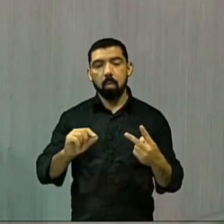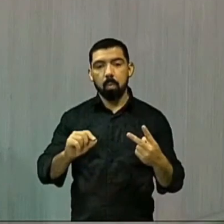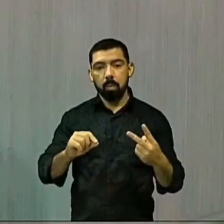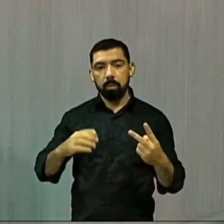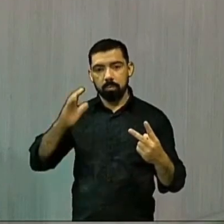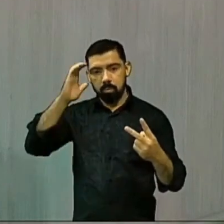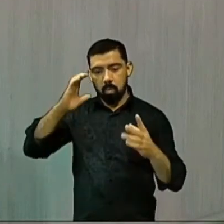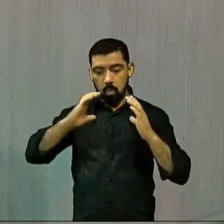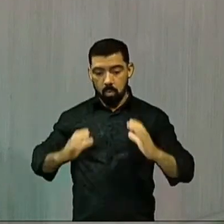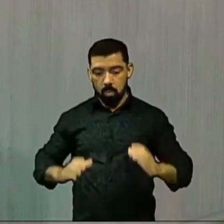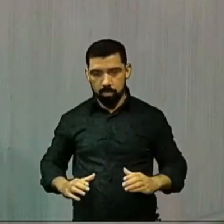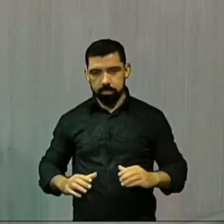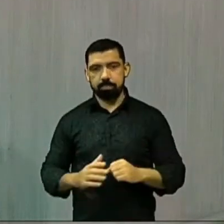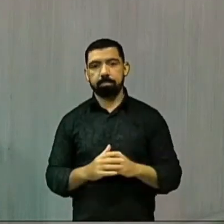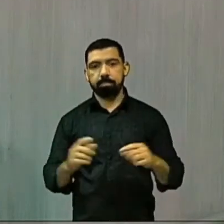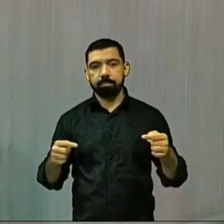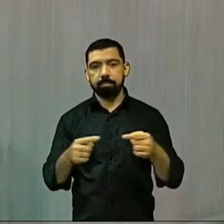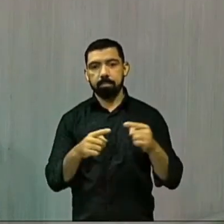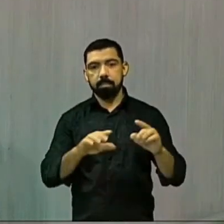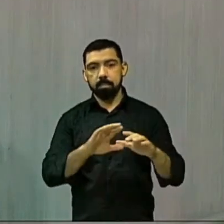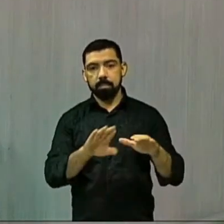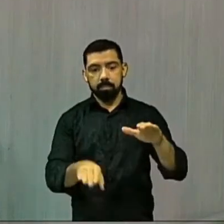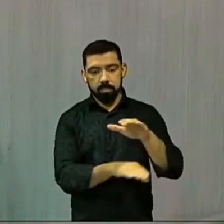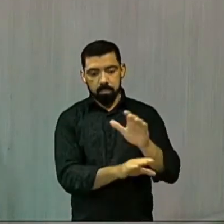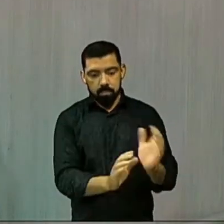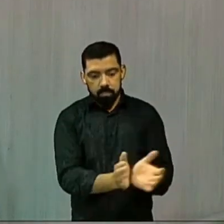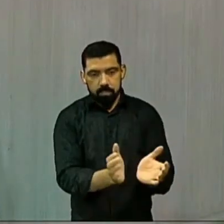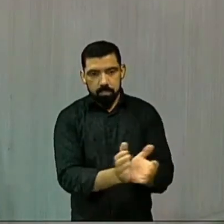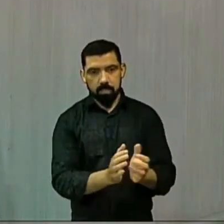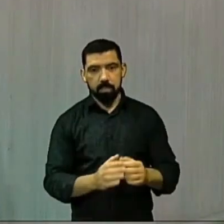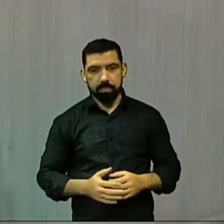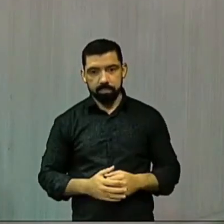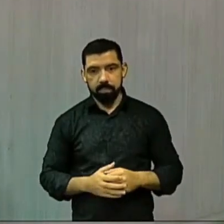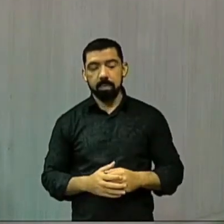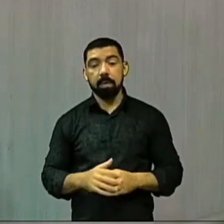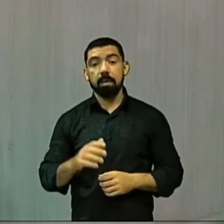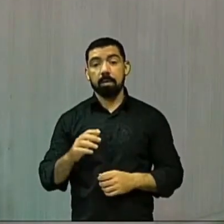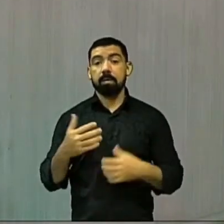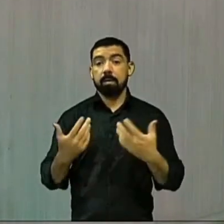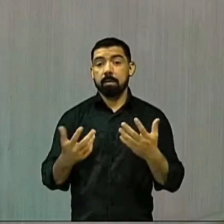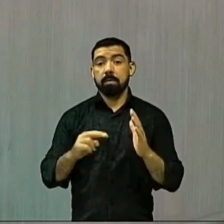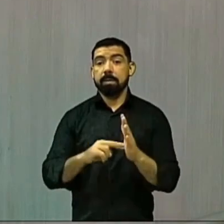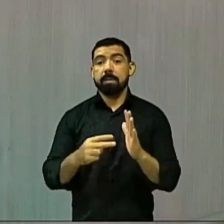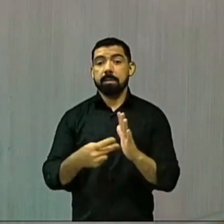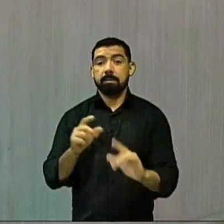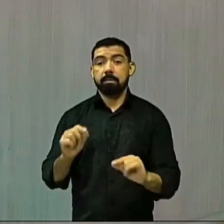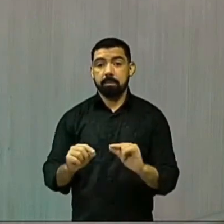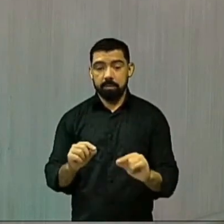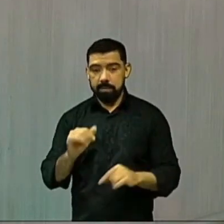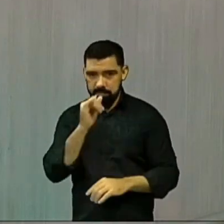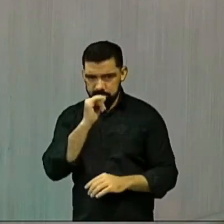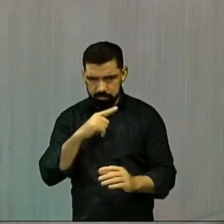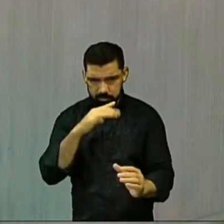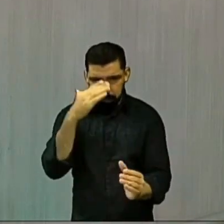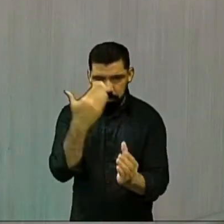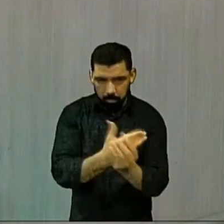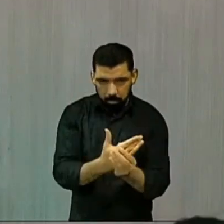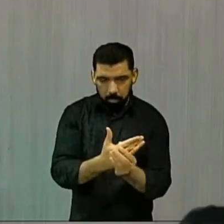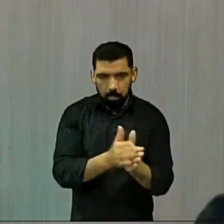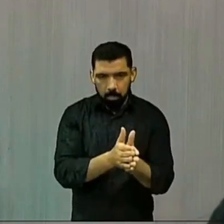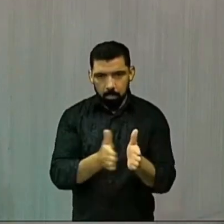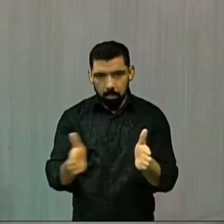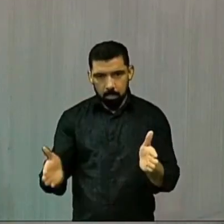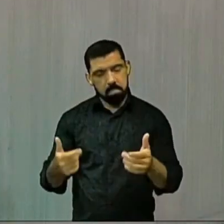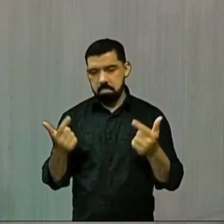de competência de instâncias inferiores. Então, avocar processos. Não existe nenhum processo,